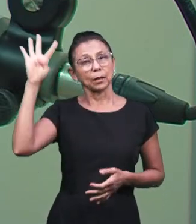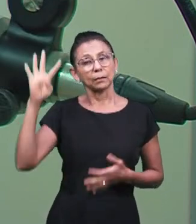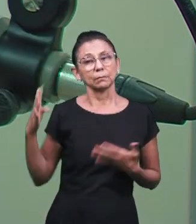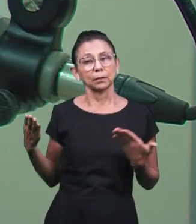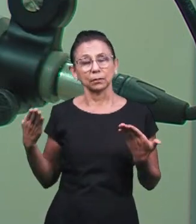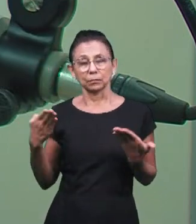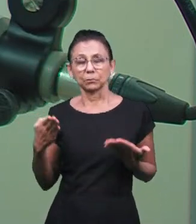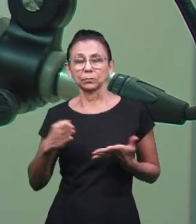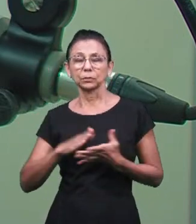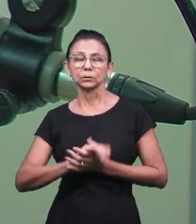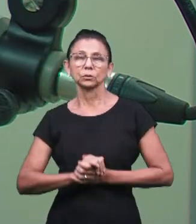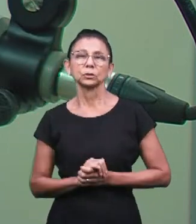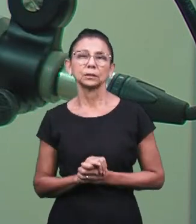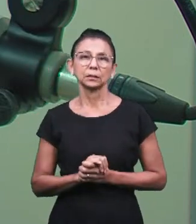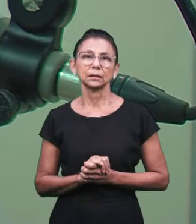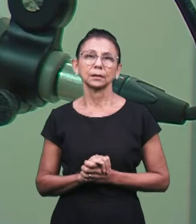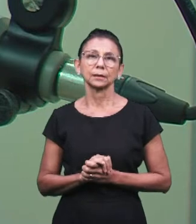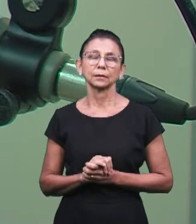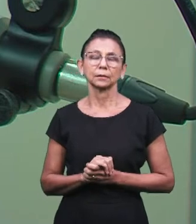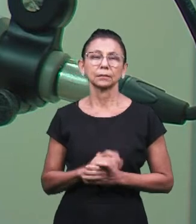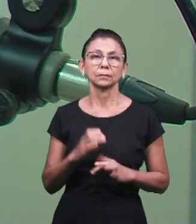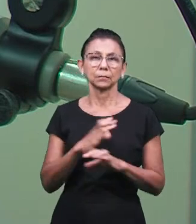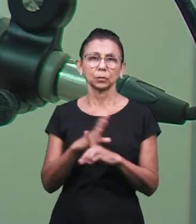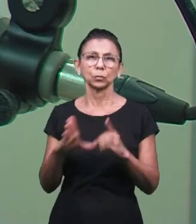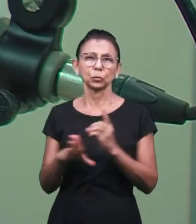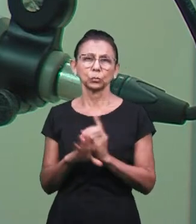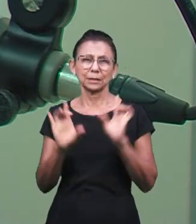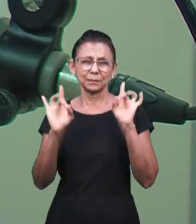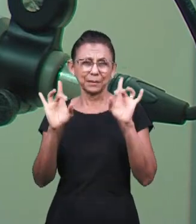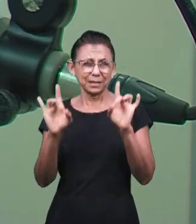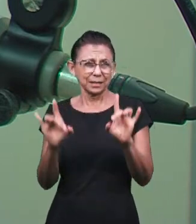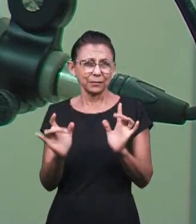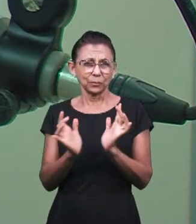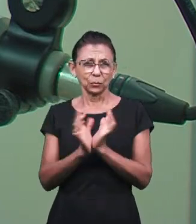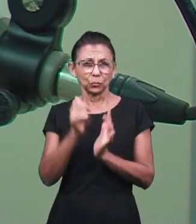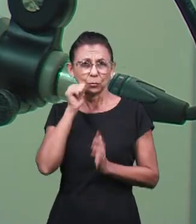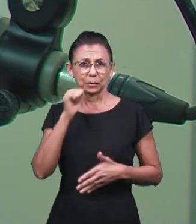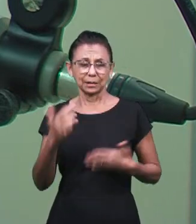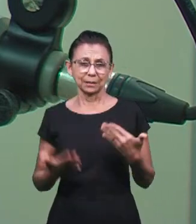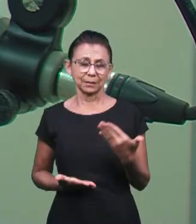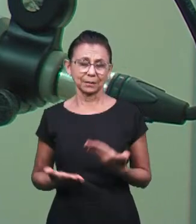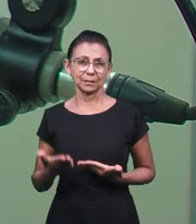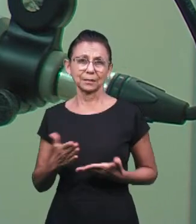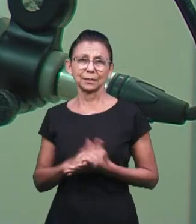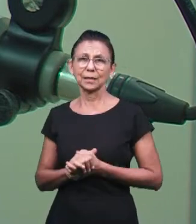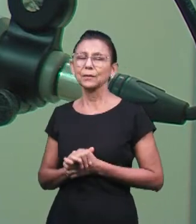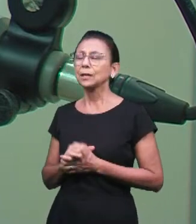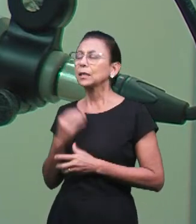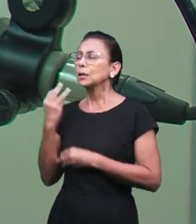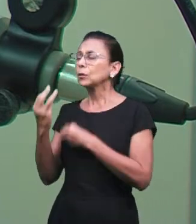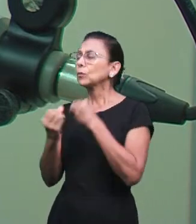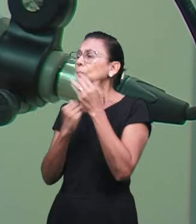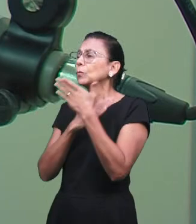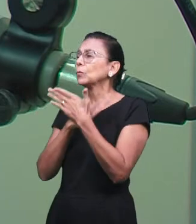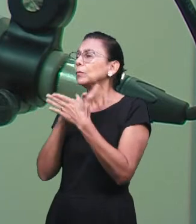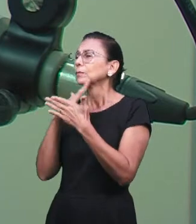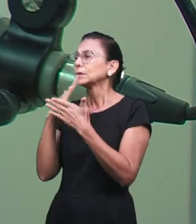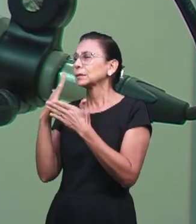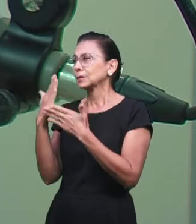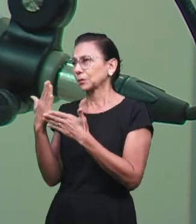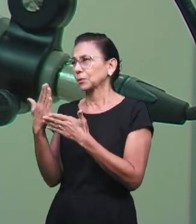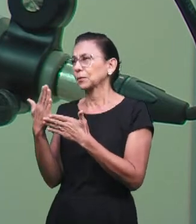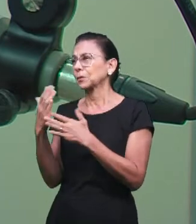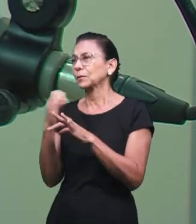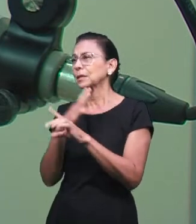culto das senhoras, nós chamamos o culto das senhoras. Amadeu, como é que é essa história do culto das senhoras? Como é que isso começou e